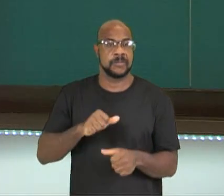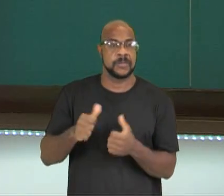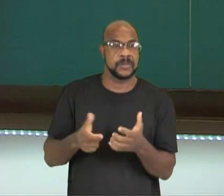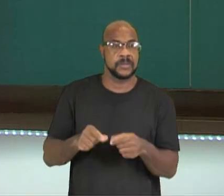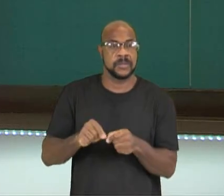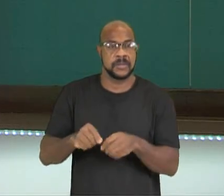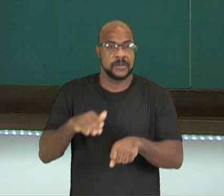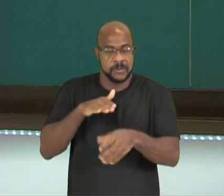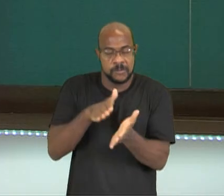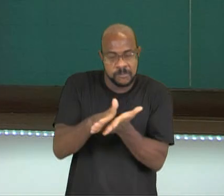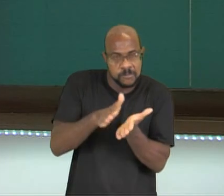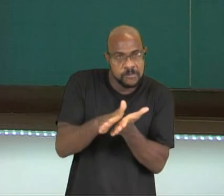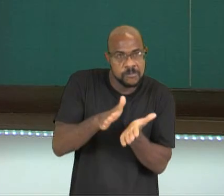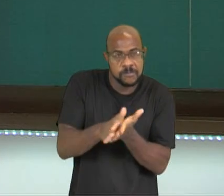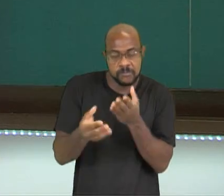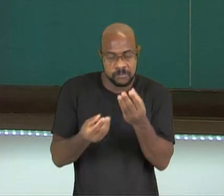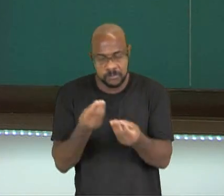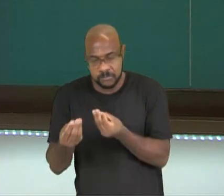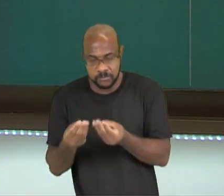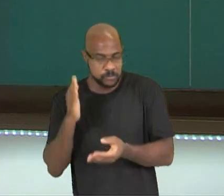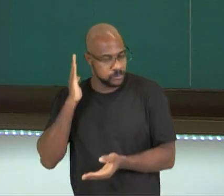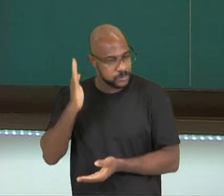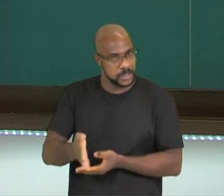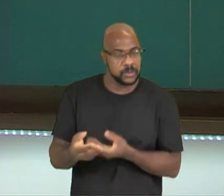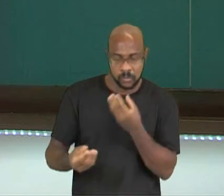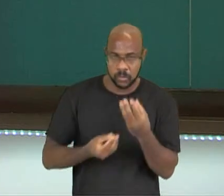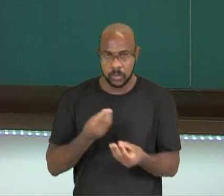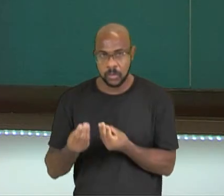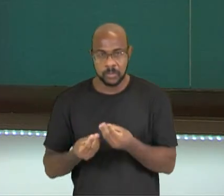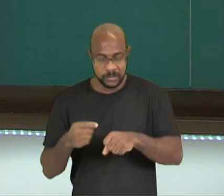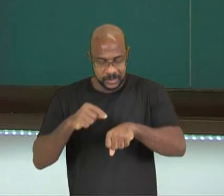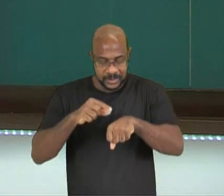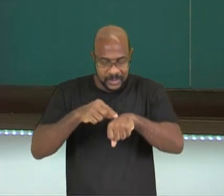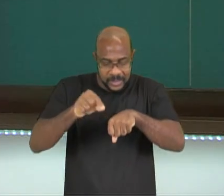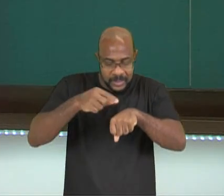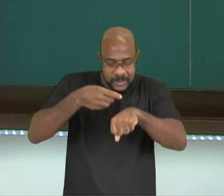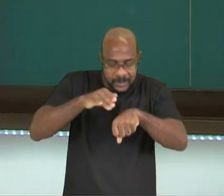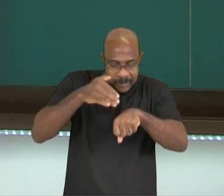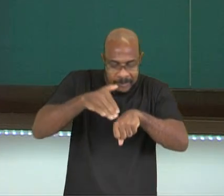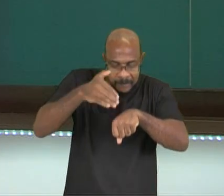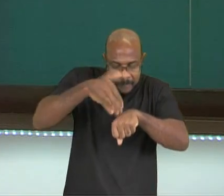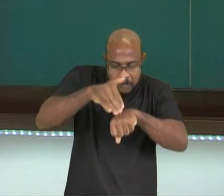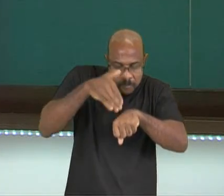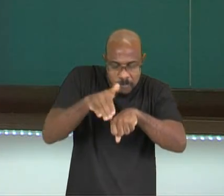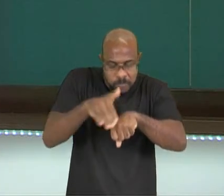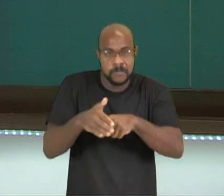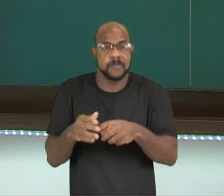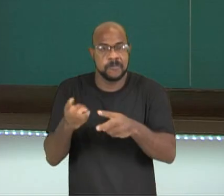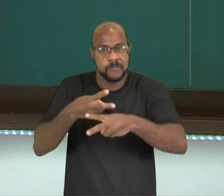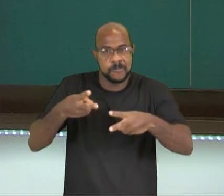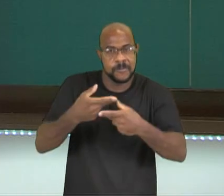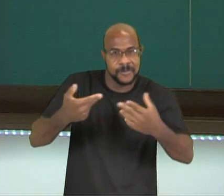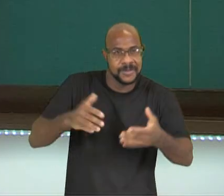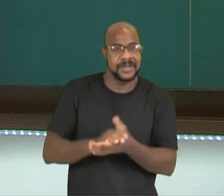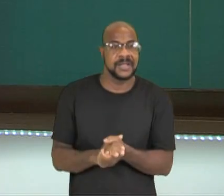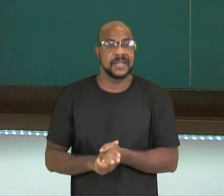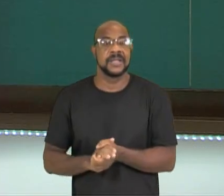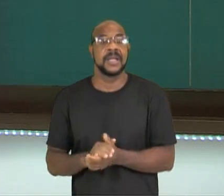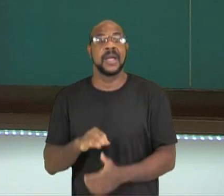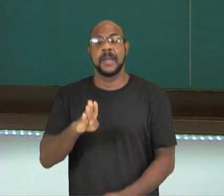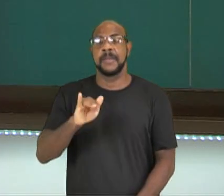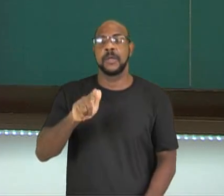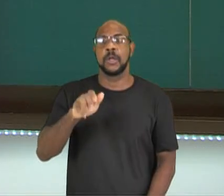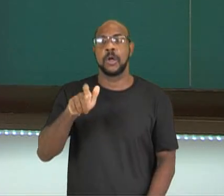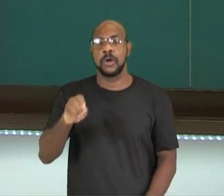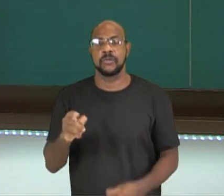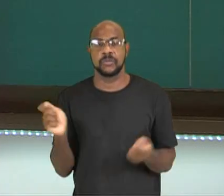que é esse desgaste direto ali, como se estivesse arrancando pedacinhos, né? Biológico, alguns seres vivos que podem promover